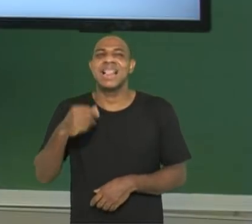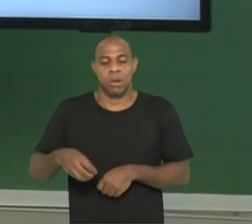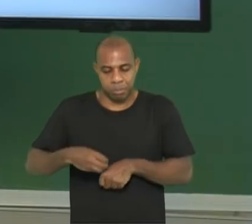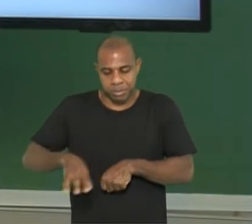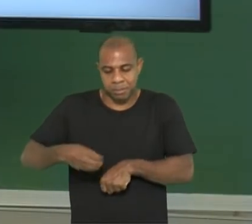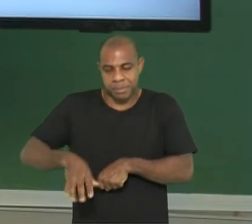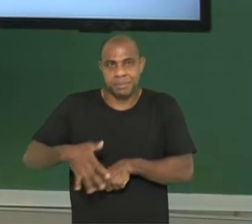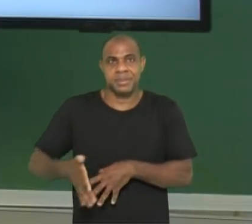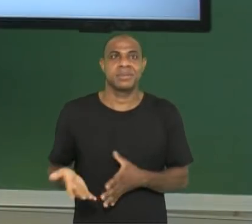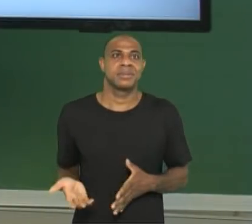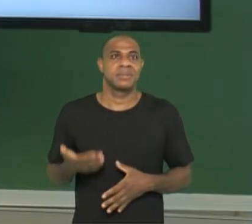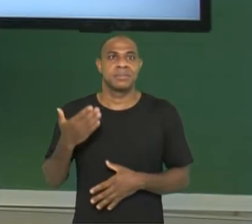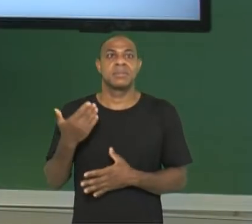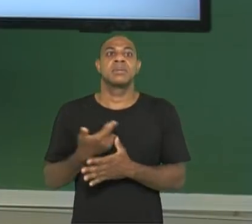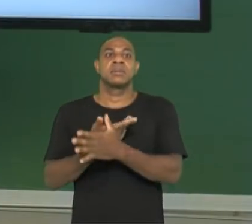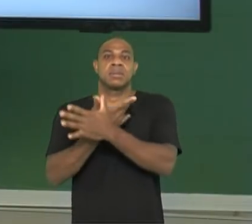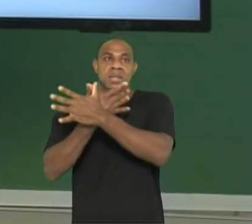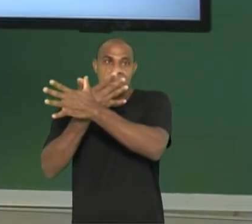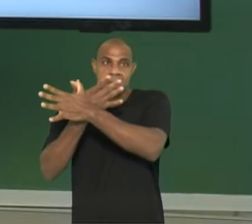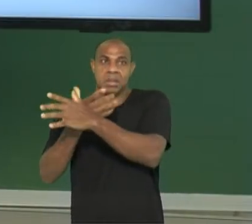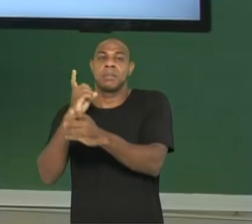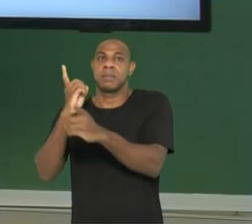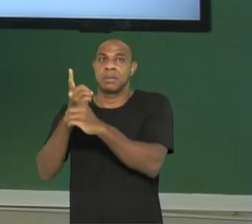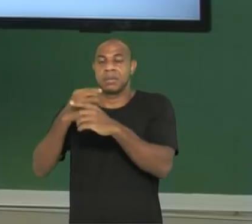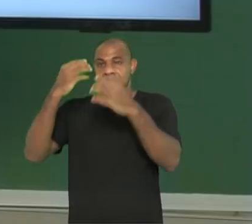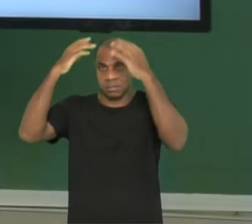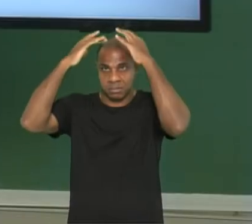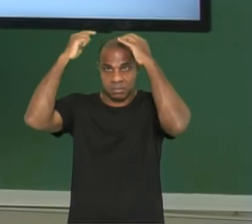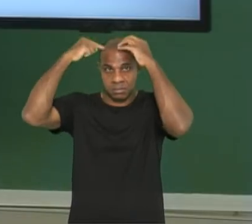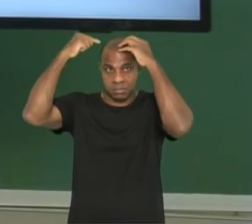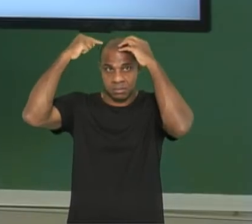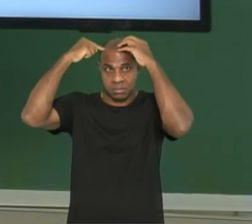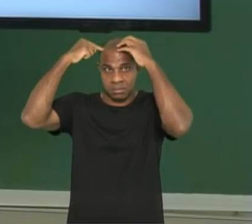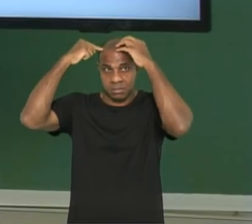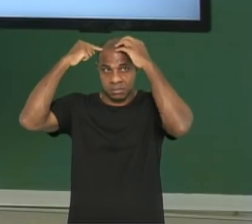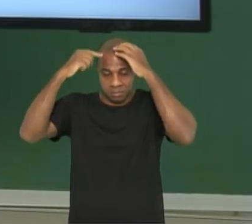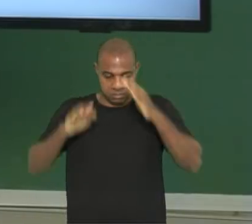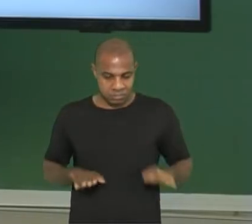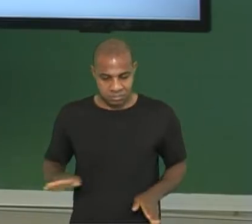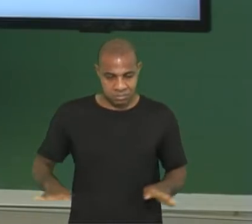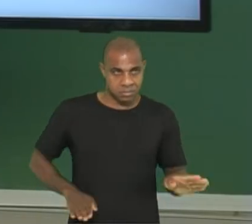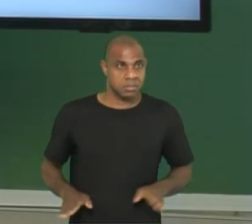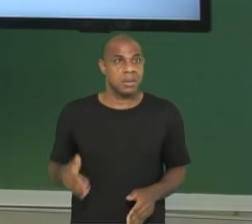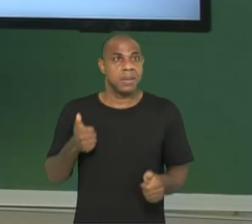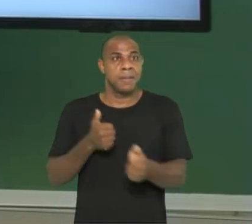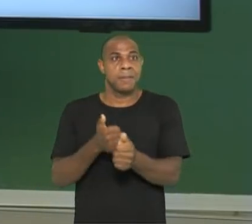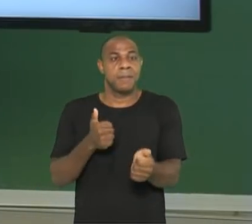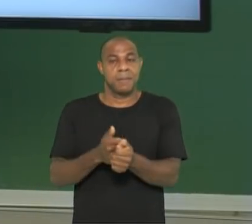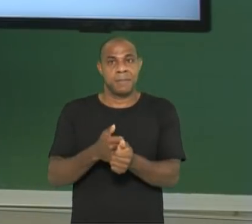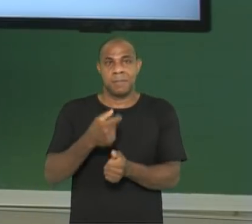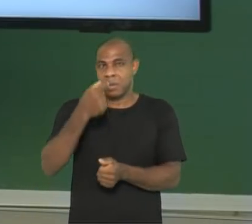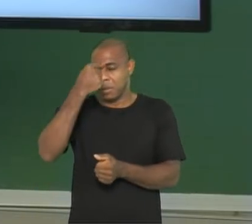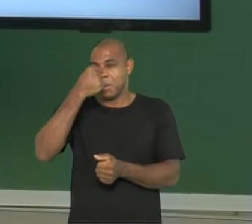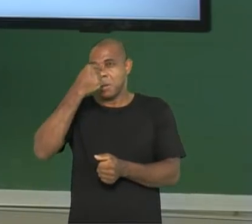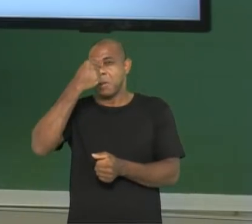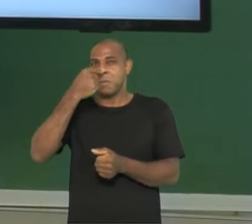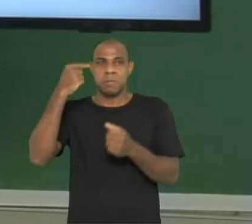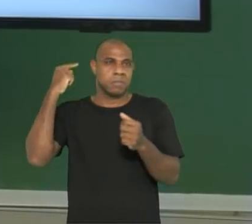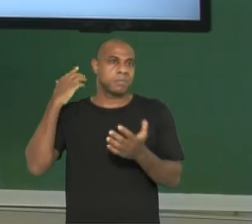Então, nas aves a gente pode encontrar na cabeça e nos répteis também, perto da ponta do focinho deles.